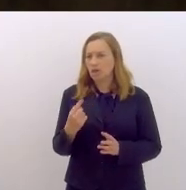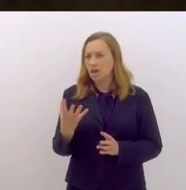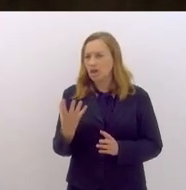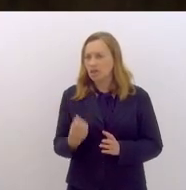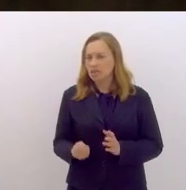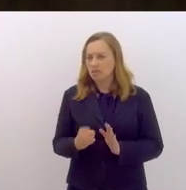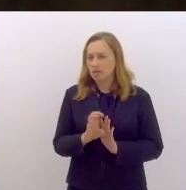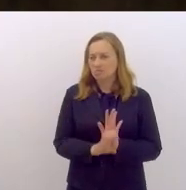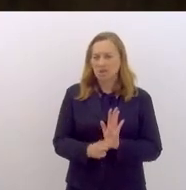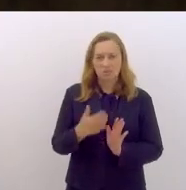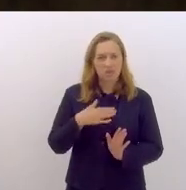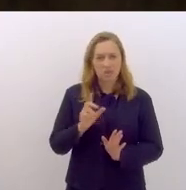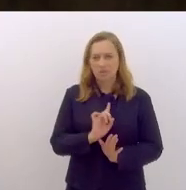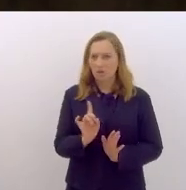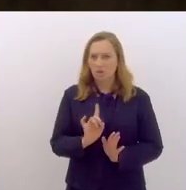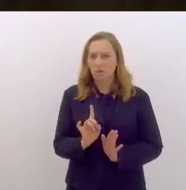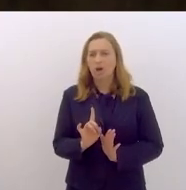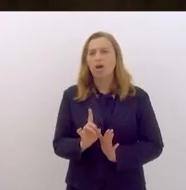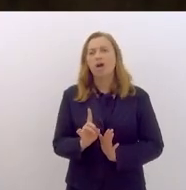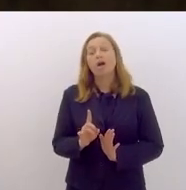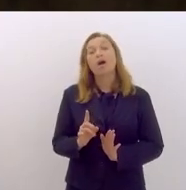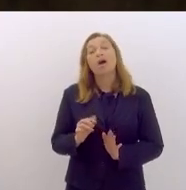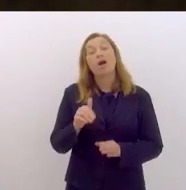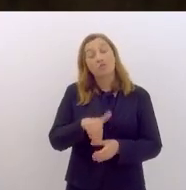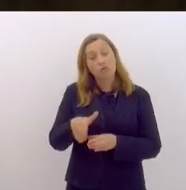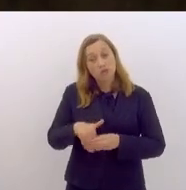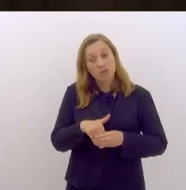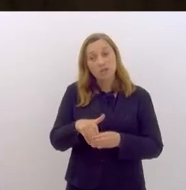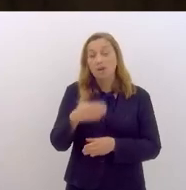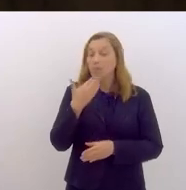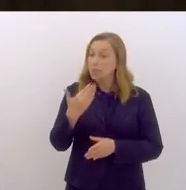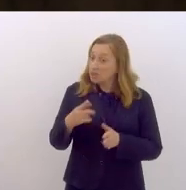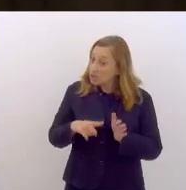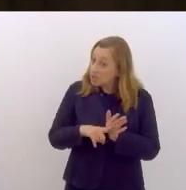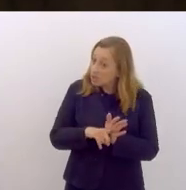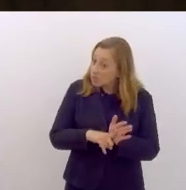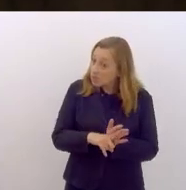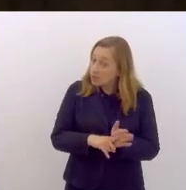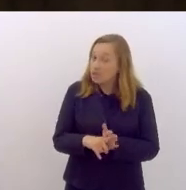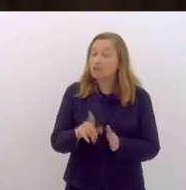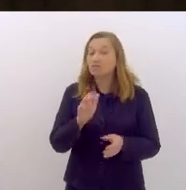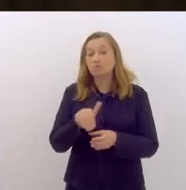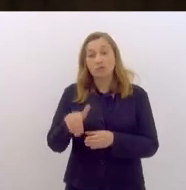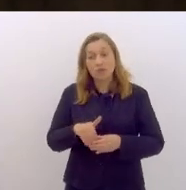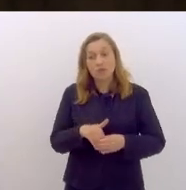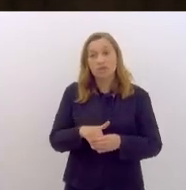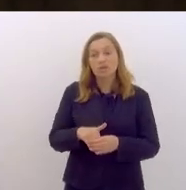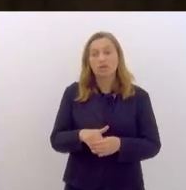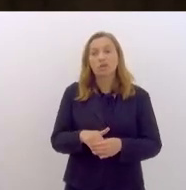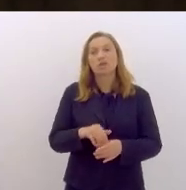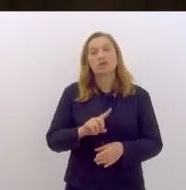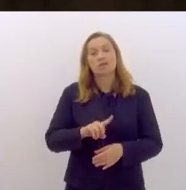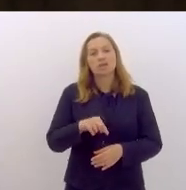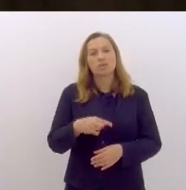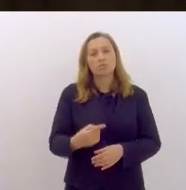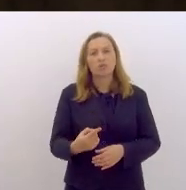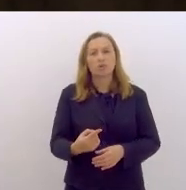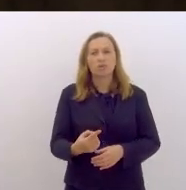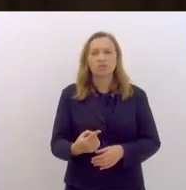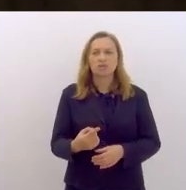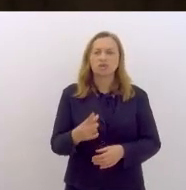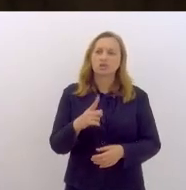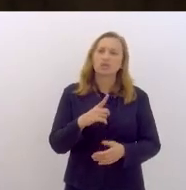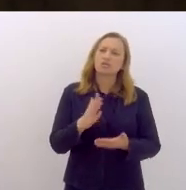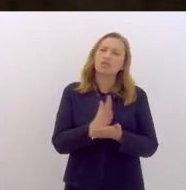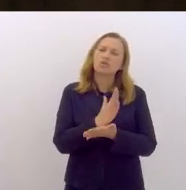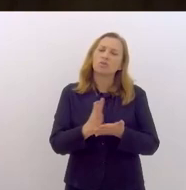acatada. E aí foi a votação, eu pedi verificação de votação, e apesar de a gente ter tido aqui os votos